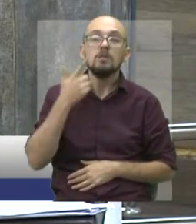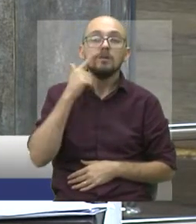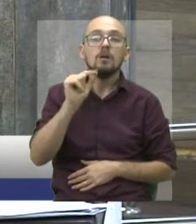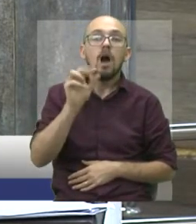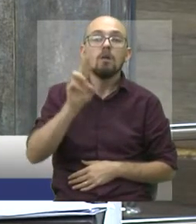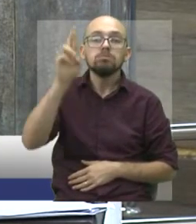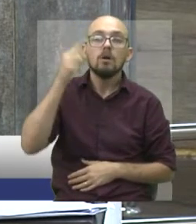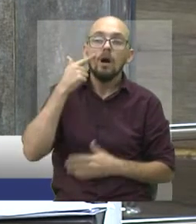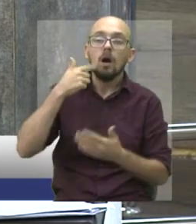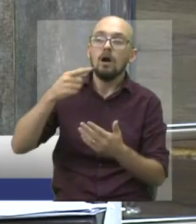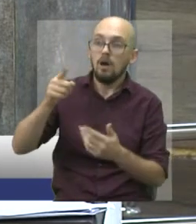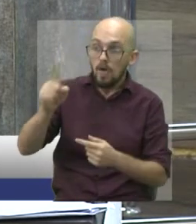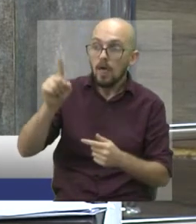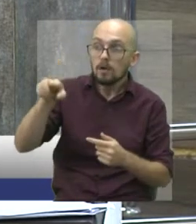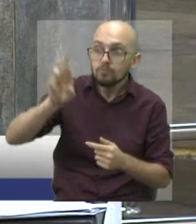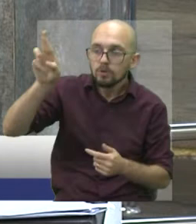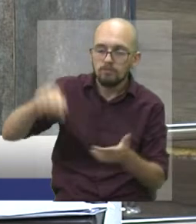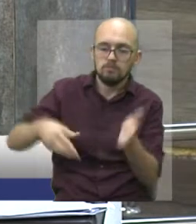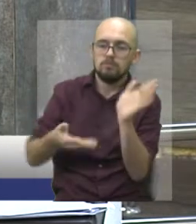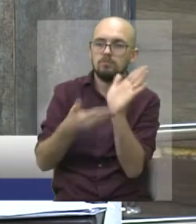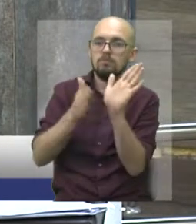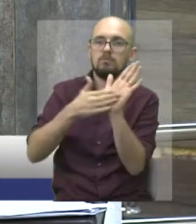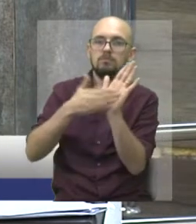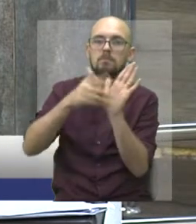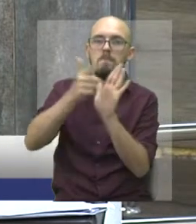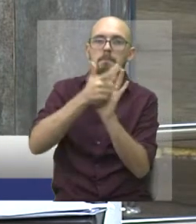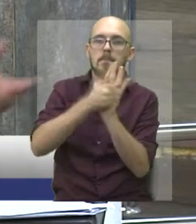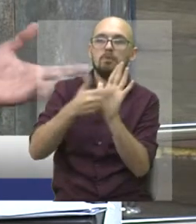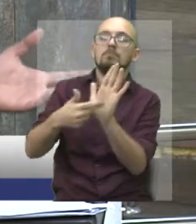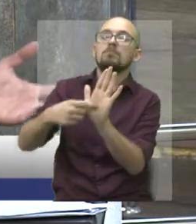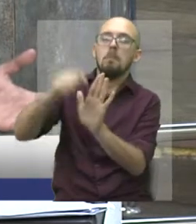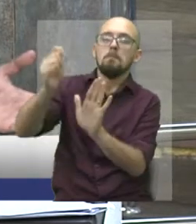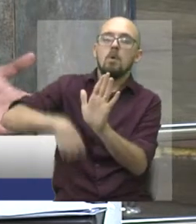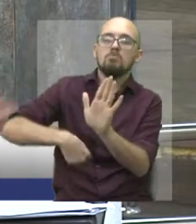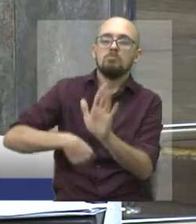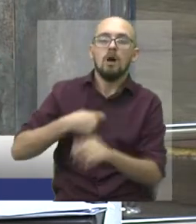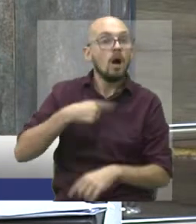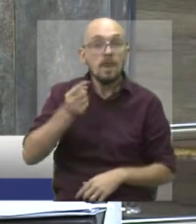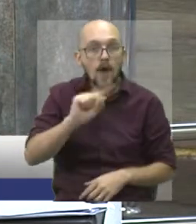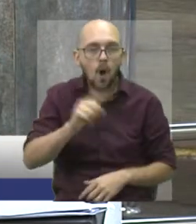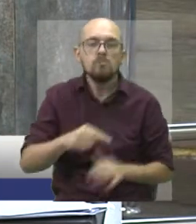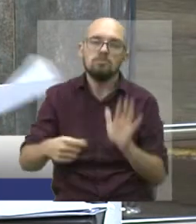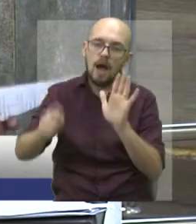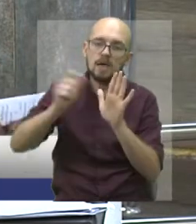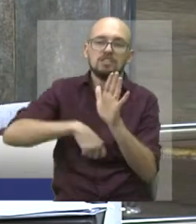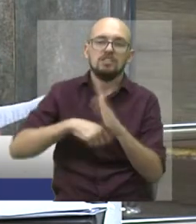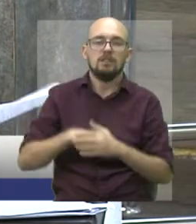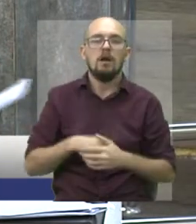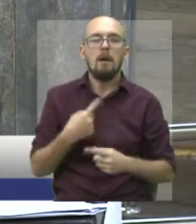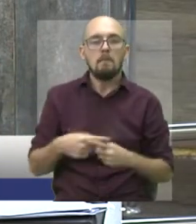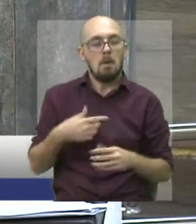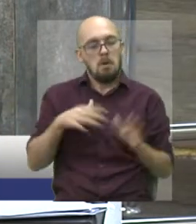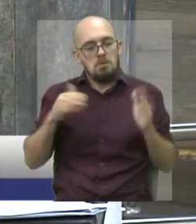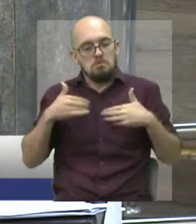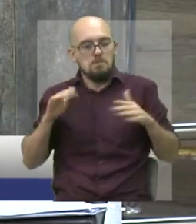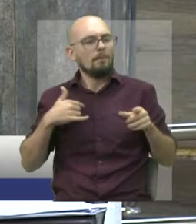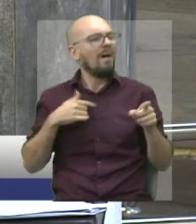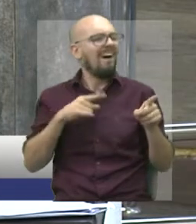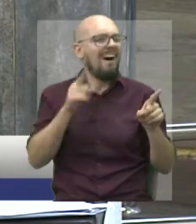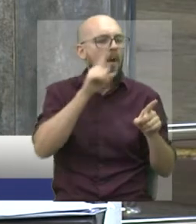quem falar que não, vai assinar também, falando que não é responsável. Porque para falar que não tem o risco é